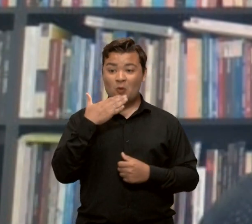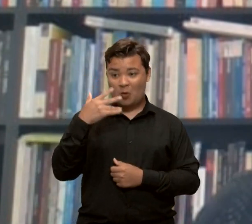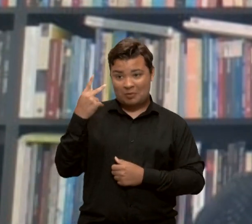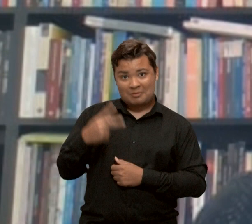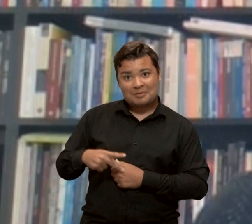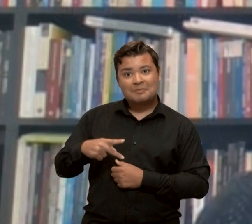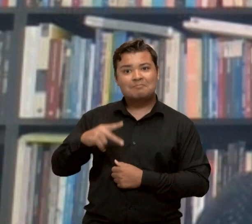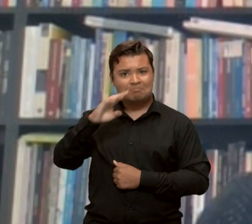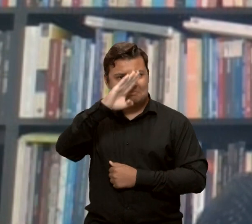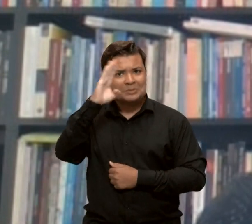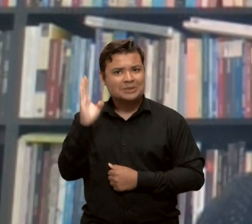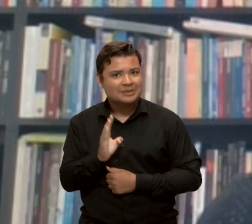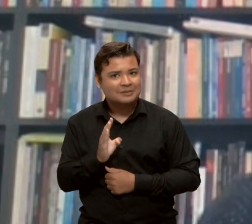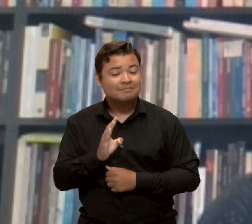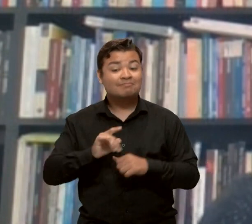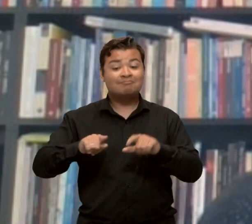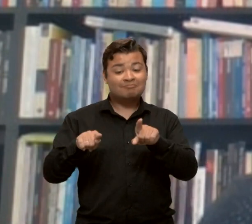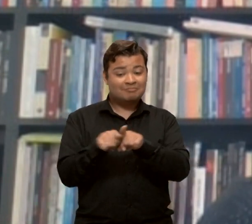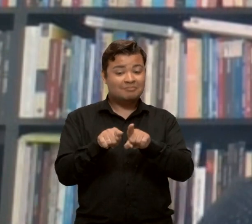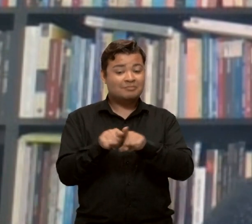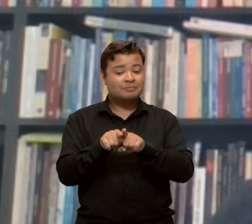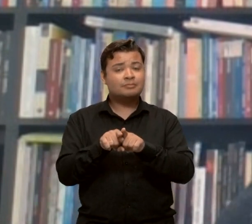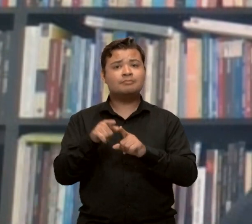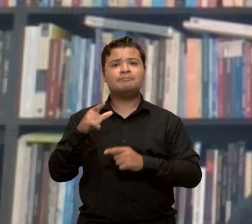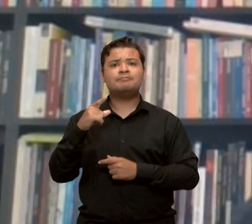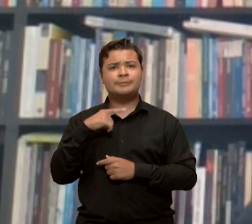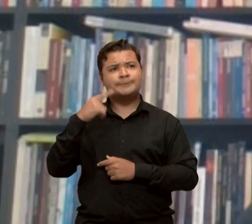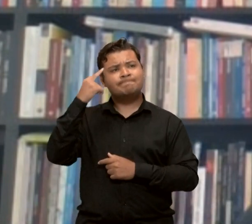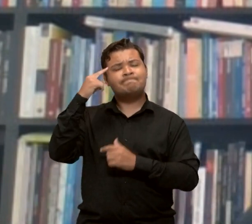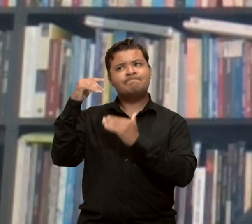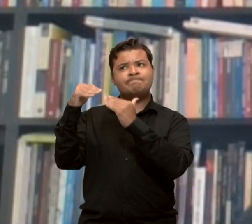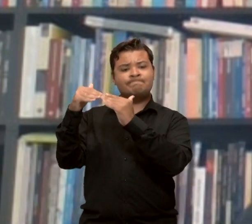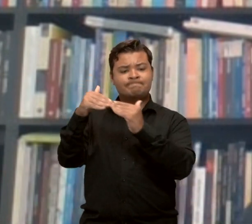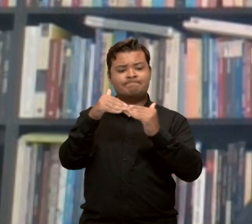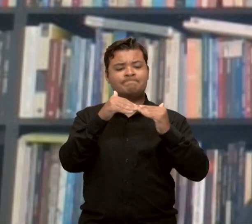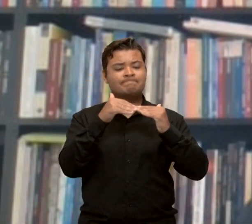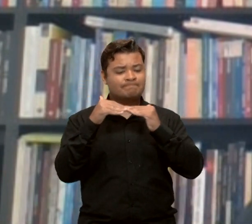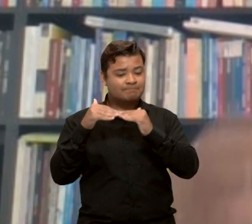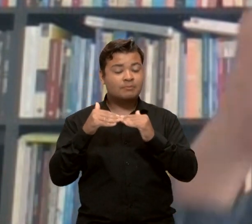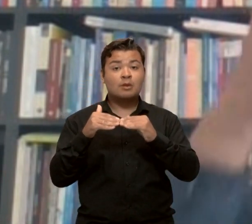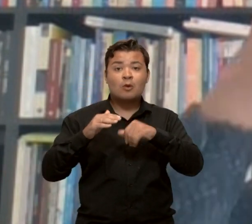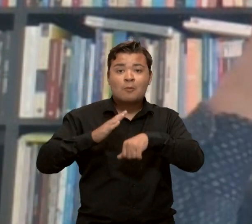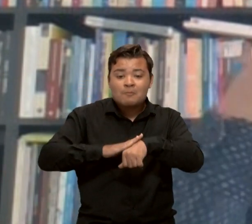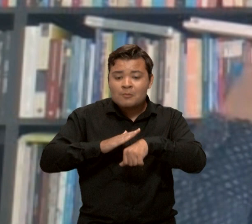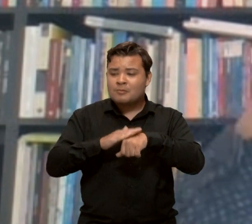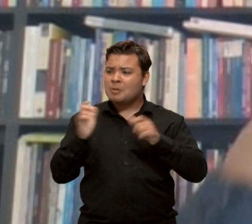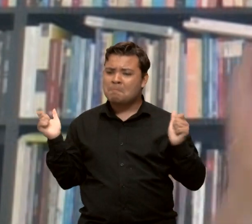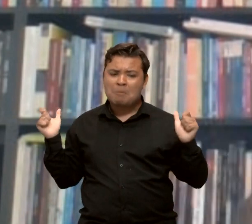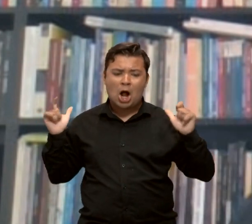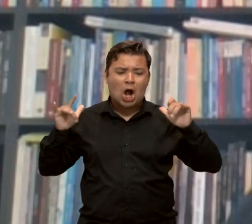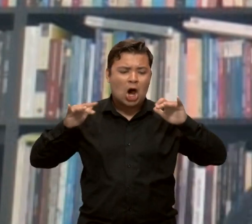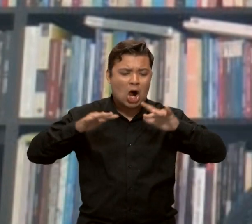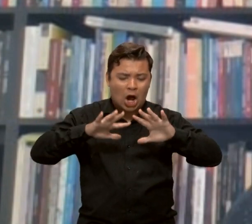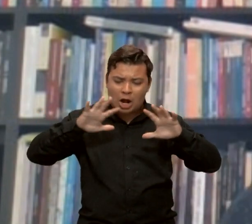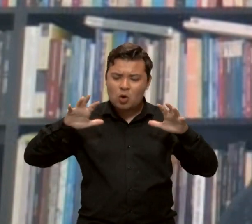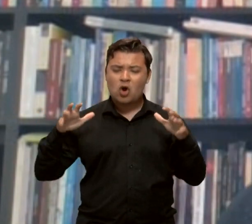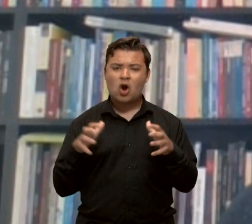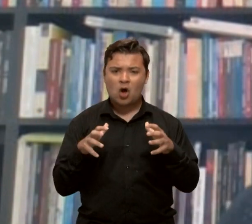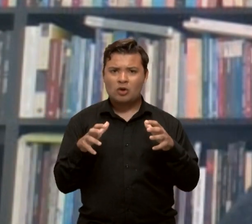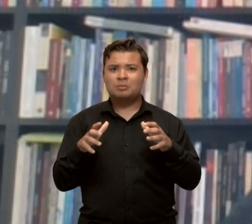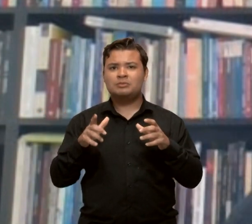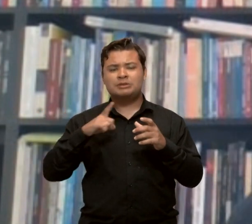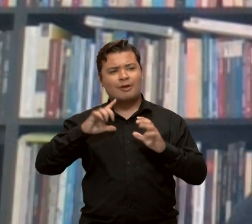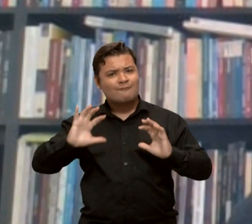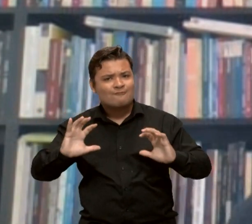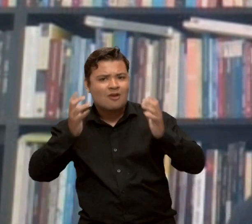e tem essa questão de uma mentalidade coletiva. Então é um momento de reunião, um momento de confraternização, as